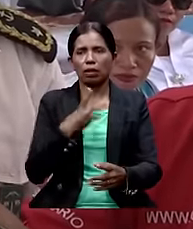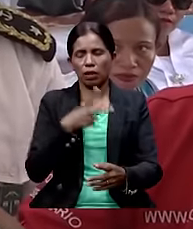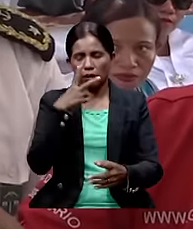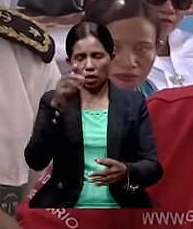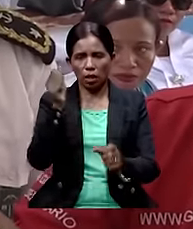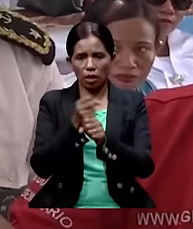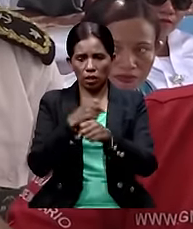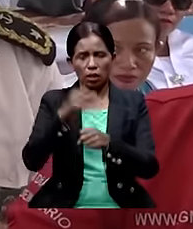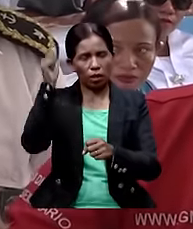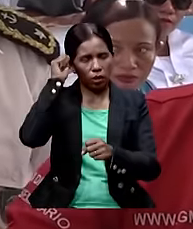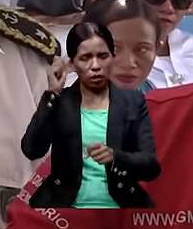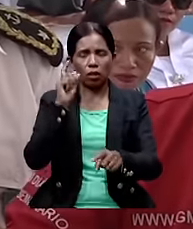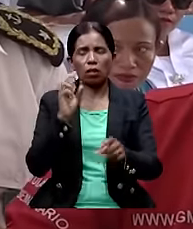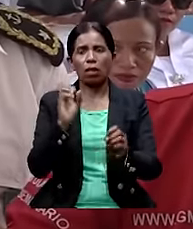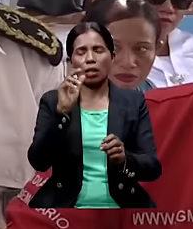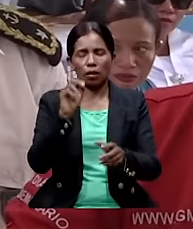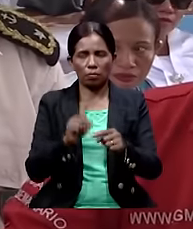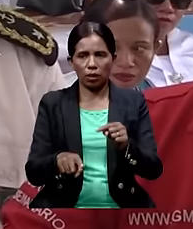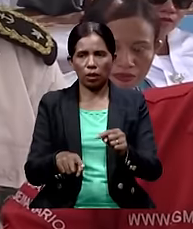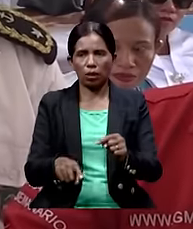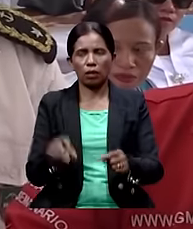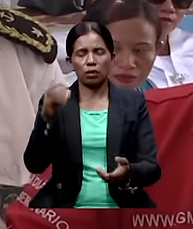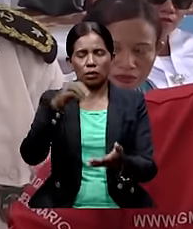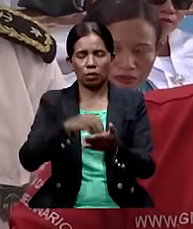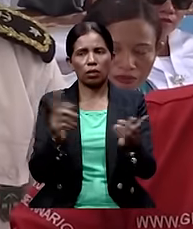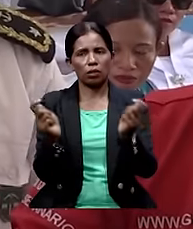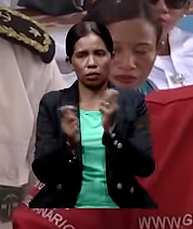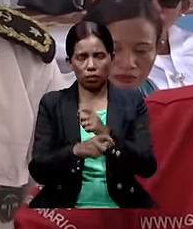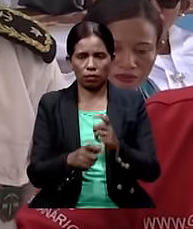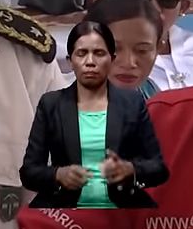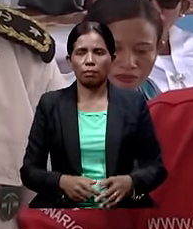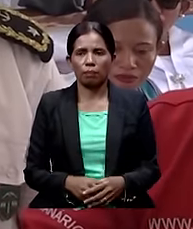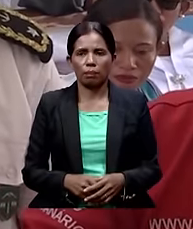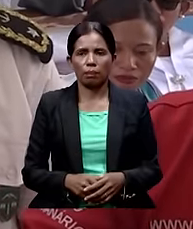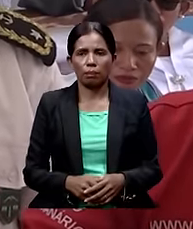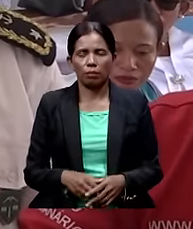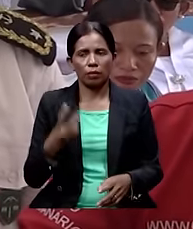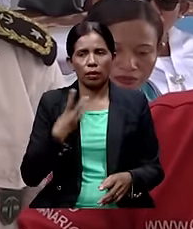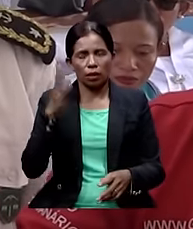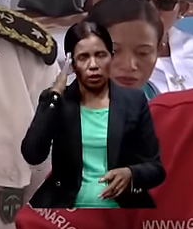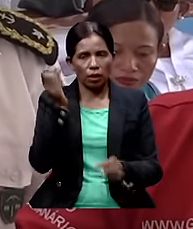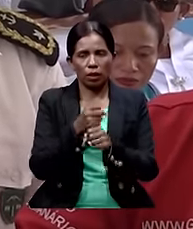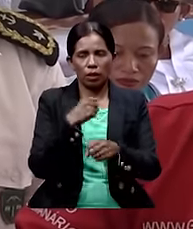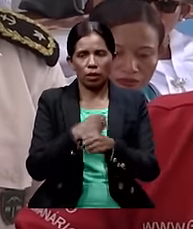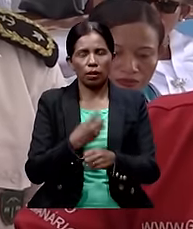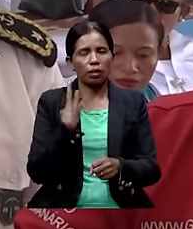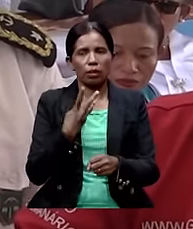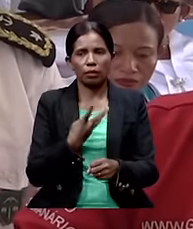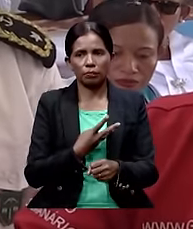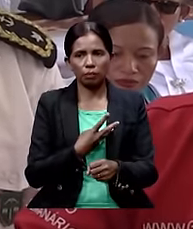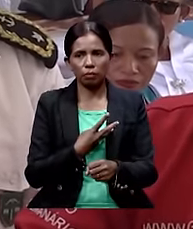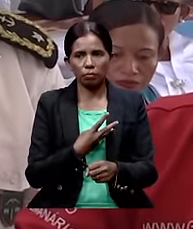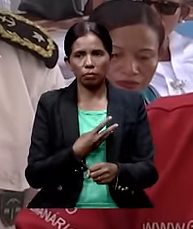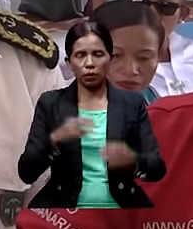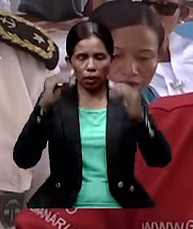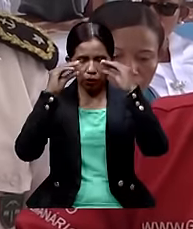análise, que está com a label, label, mas label para a Hanuri, para a transformação, né, transforma, né, né, e até né, halo, lazo, e até né, educa,